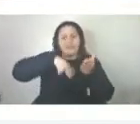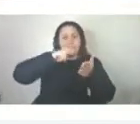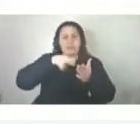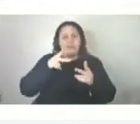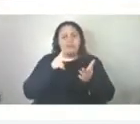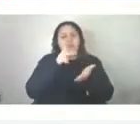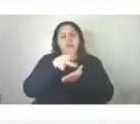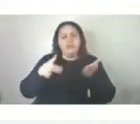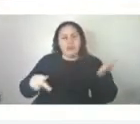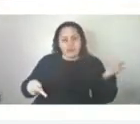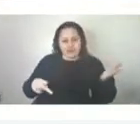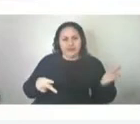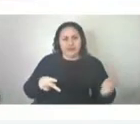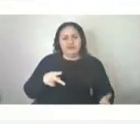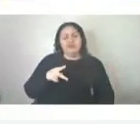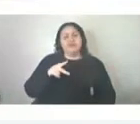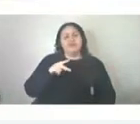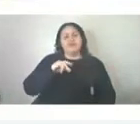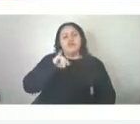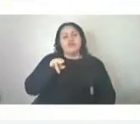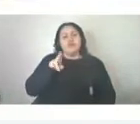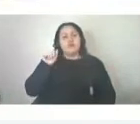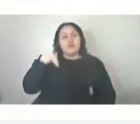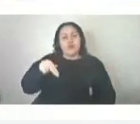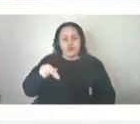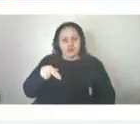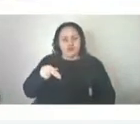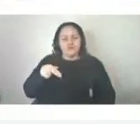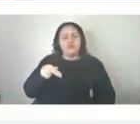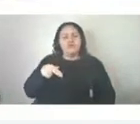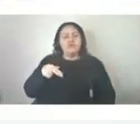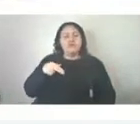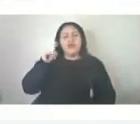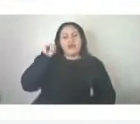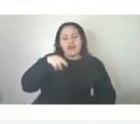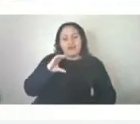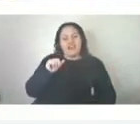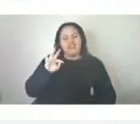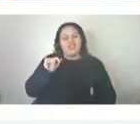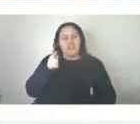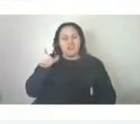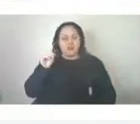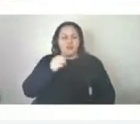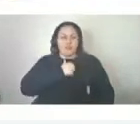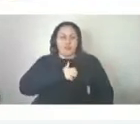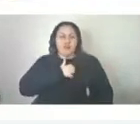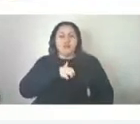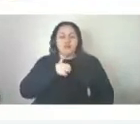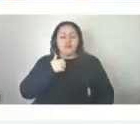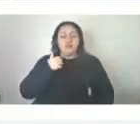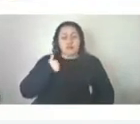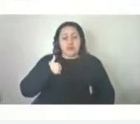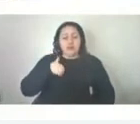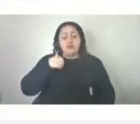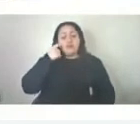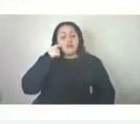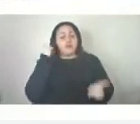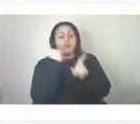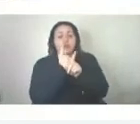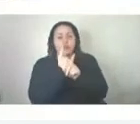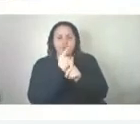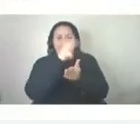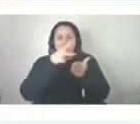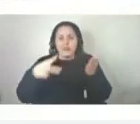que chama-se Juan Brossa, que trabalha com poemas visuais. Então, o nome desse poema visual aí que eu encontrei lá no RH do hospital chama-se